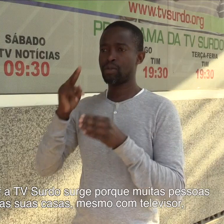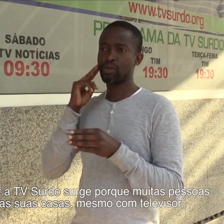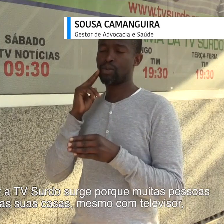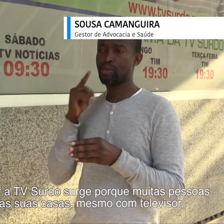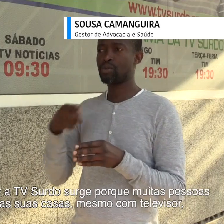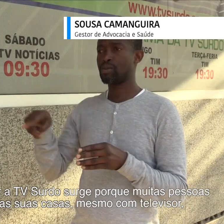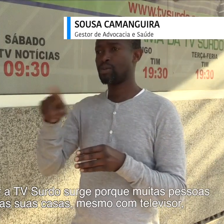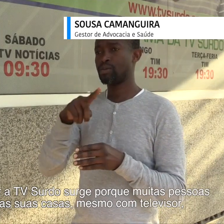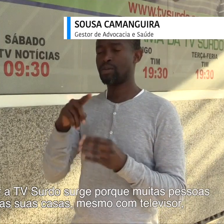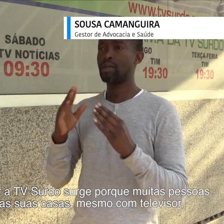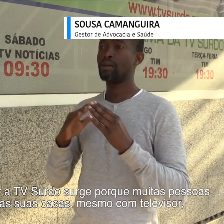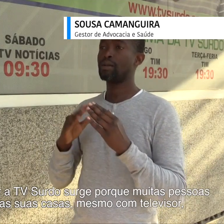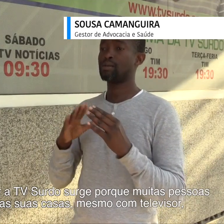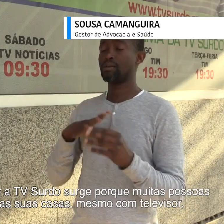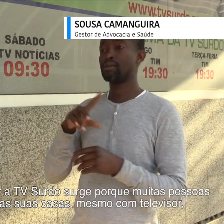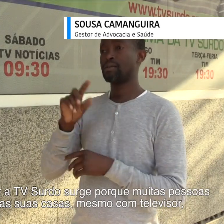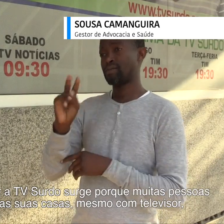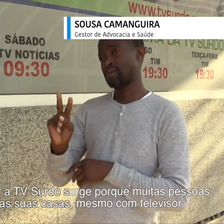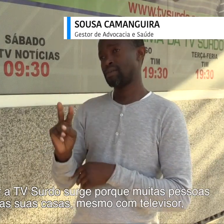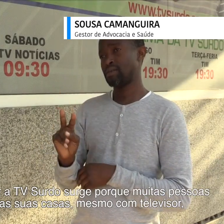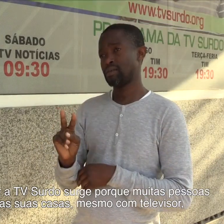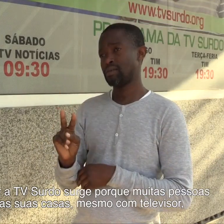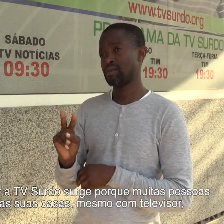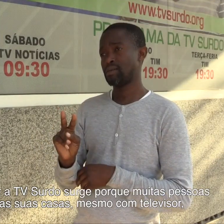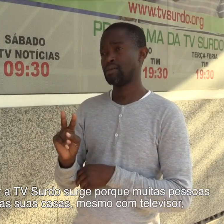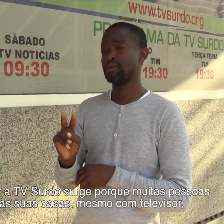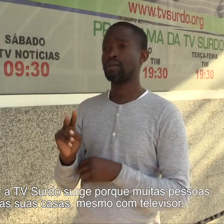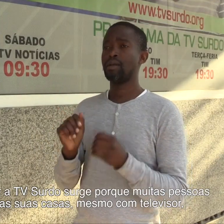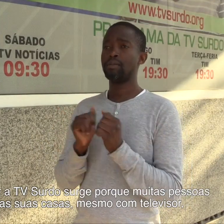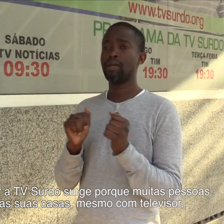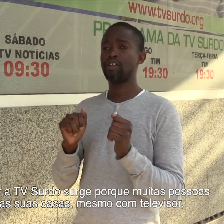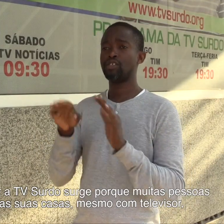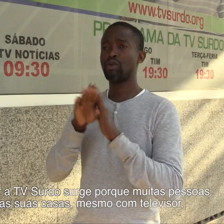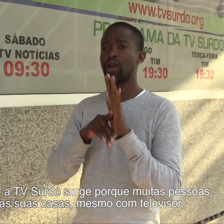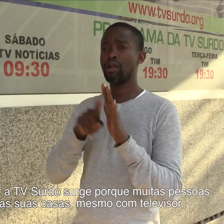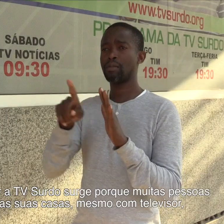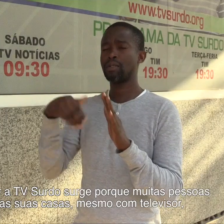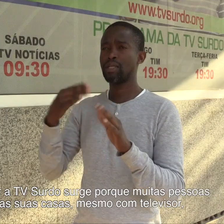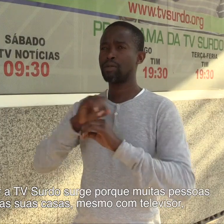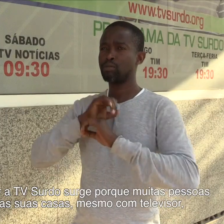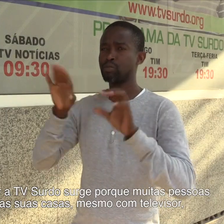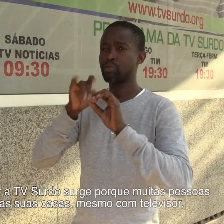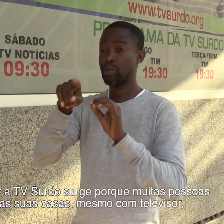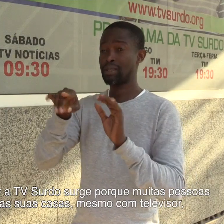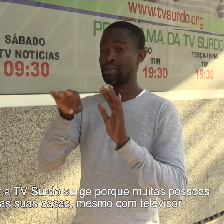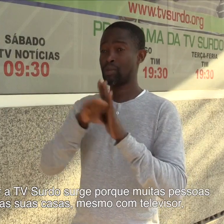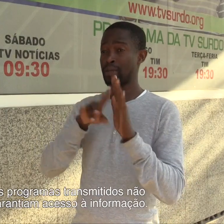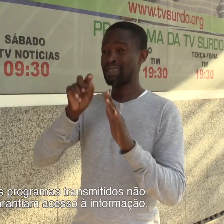muitas pessoas surdas nas suas casas, mesmo com o televisor,